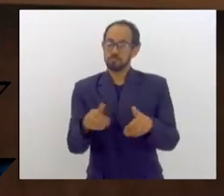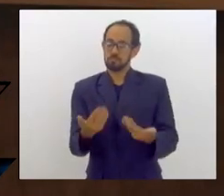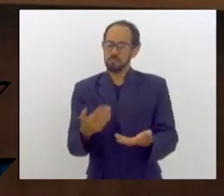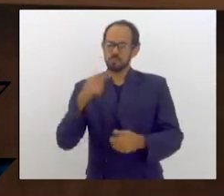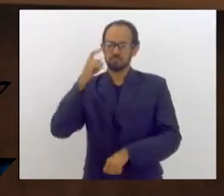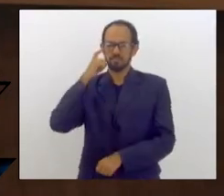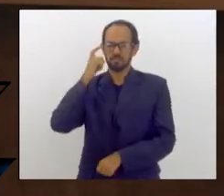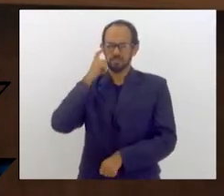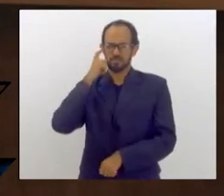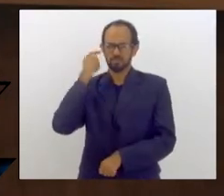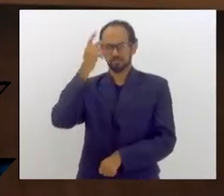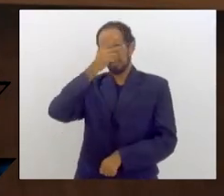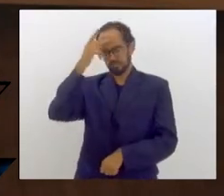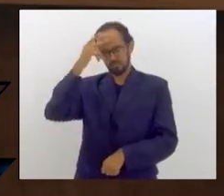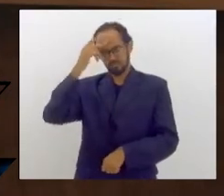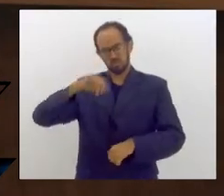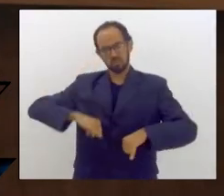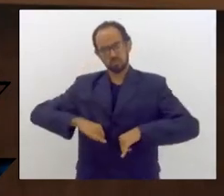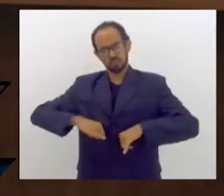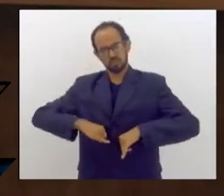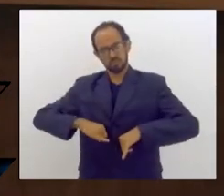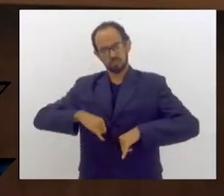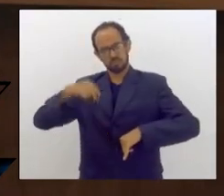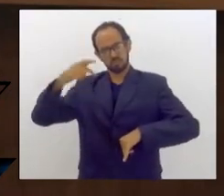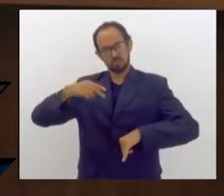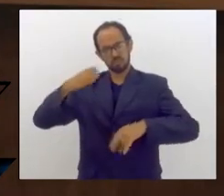em sofrimento psíquico que tem